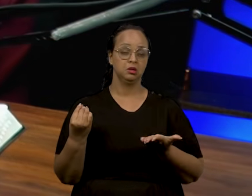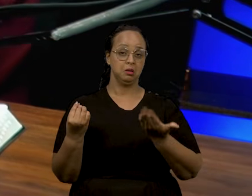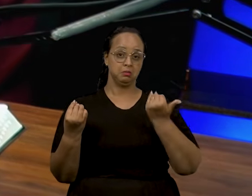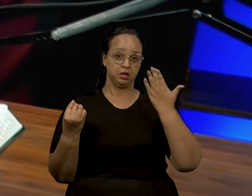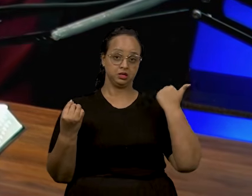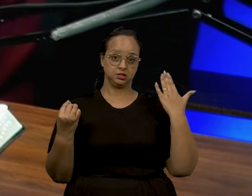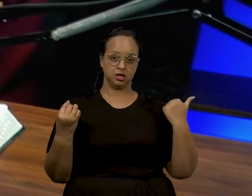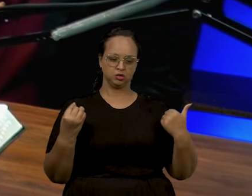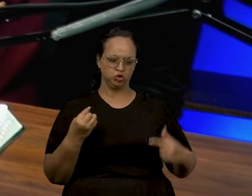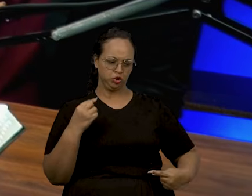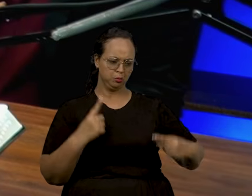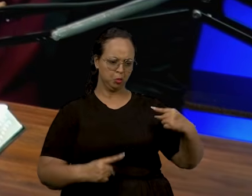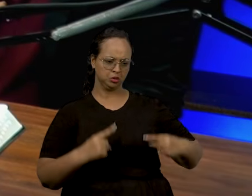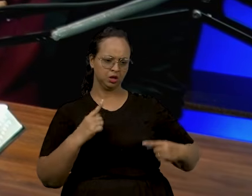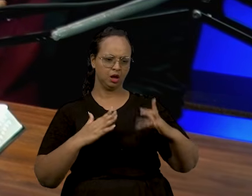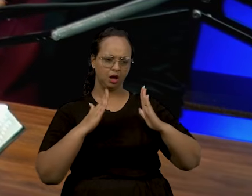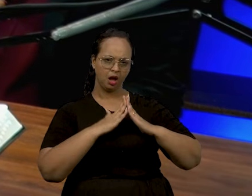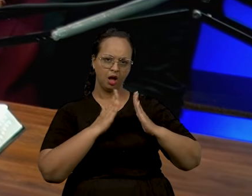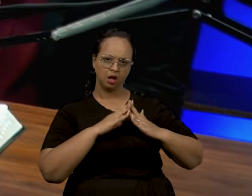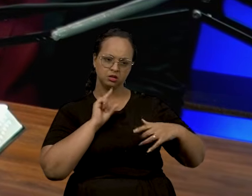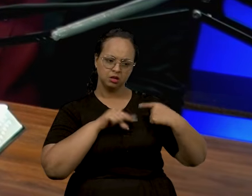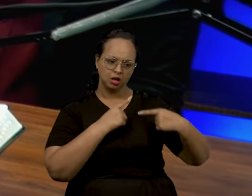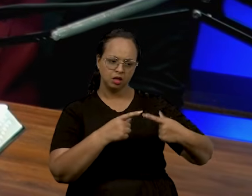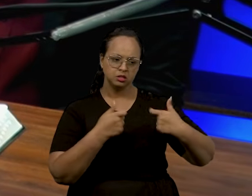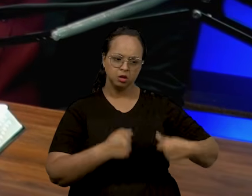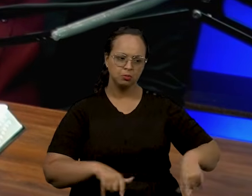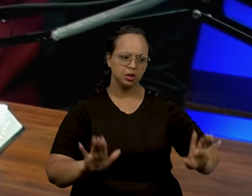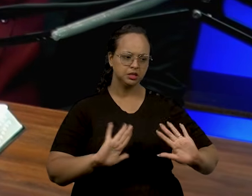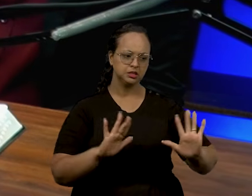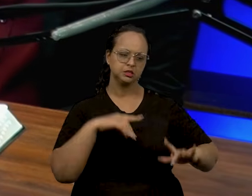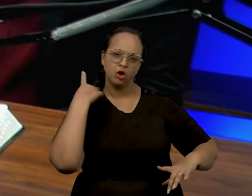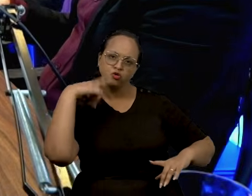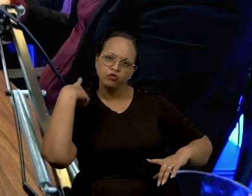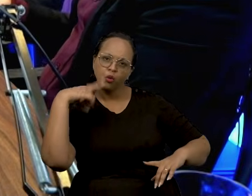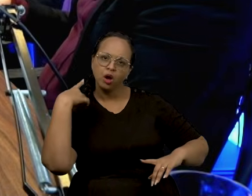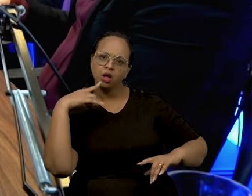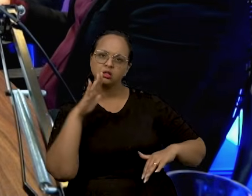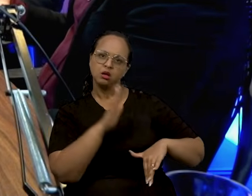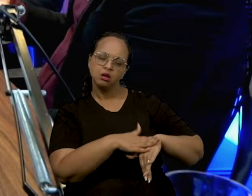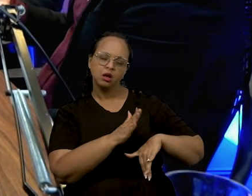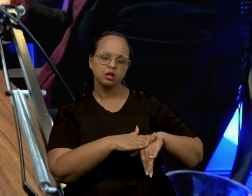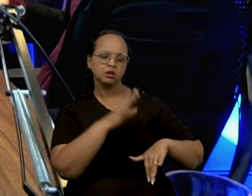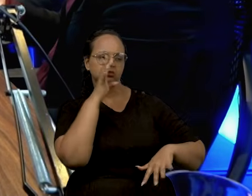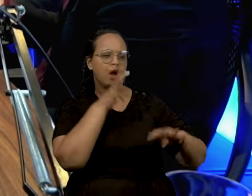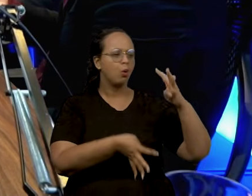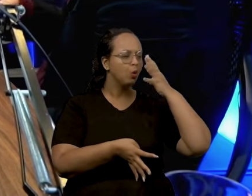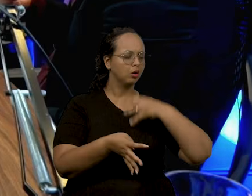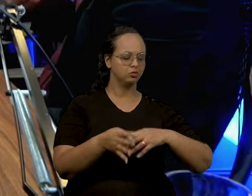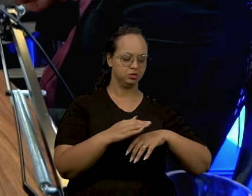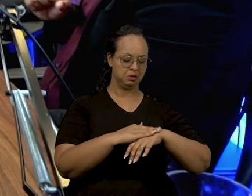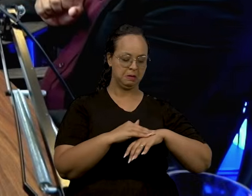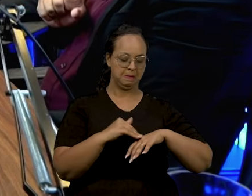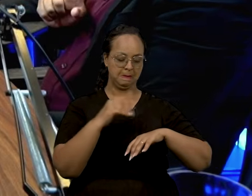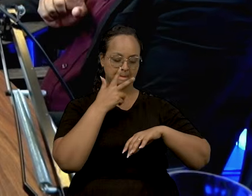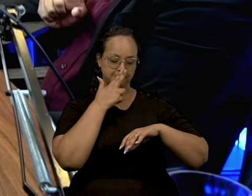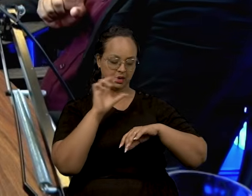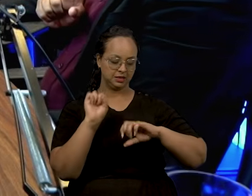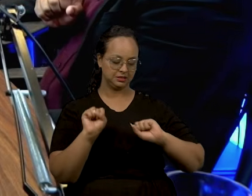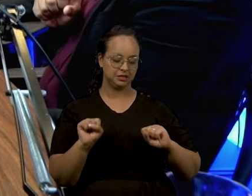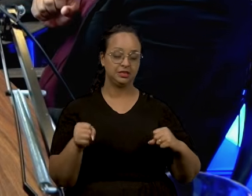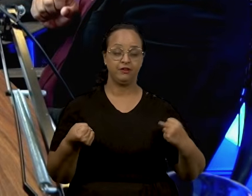advogado. Cada um fazia a sua própria defesa. Né? E nas questões